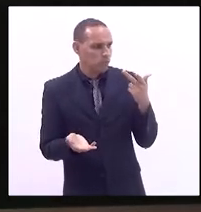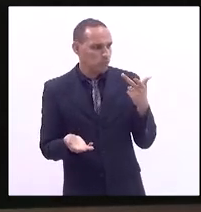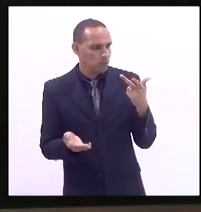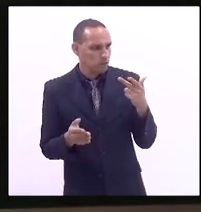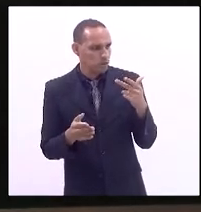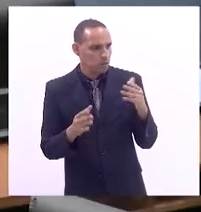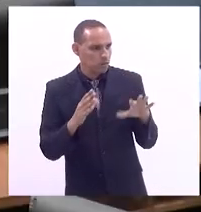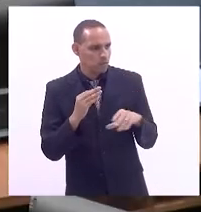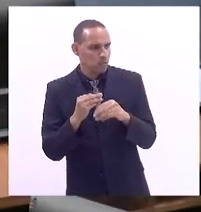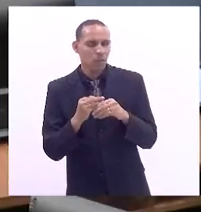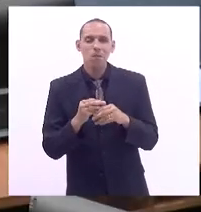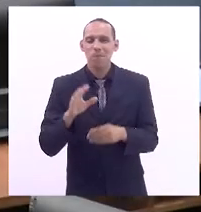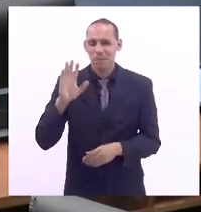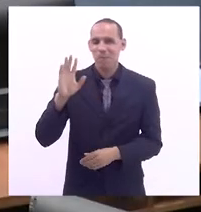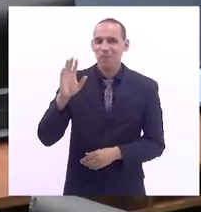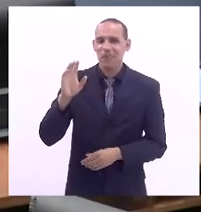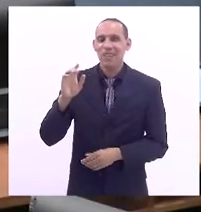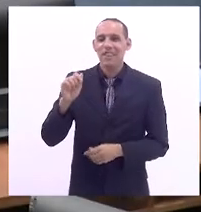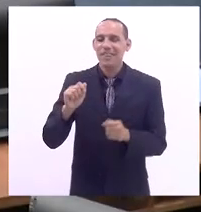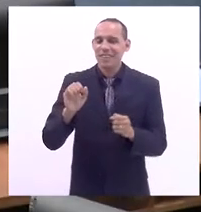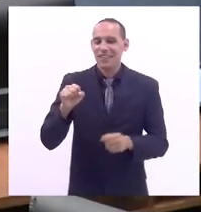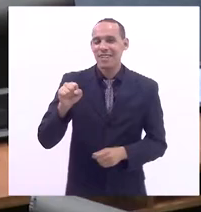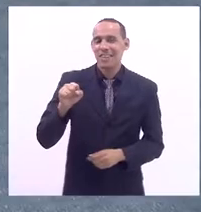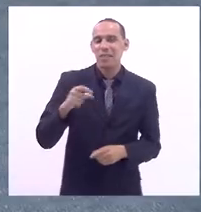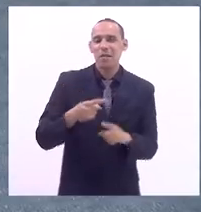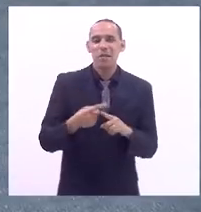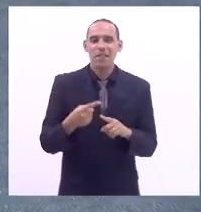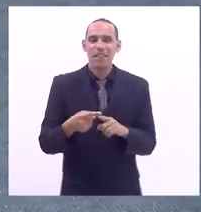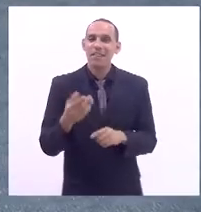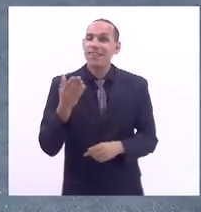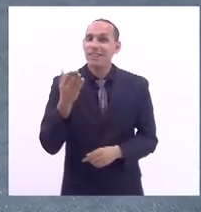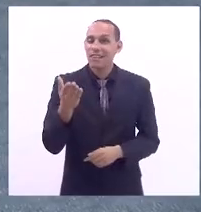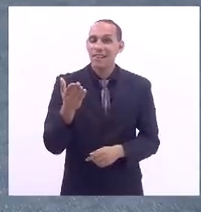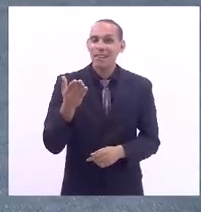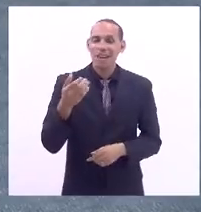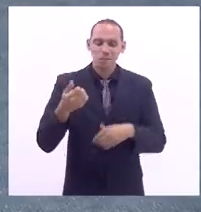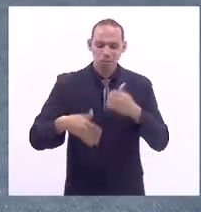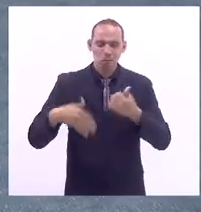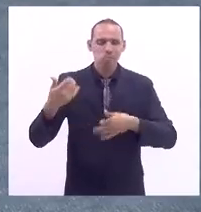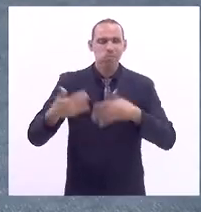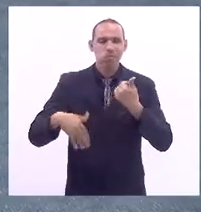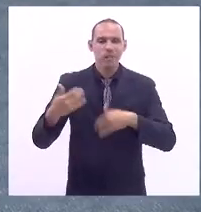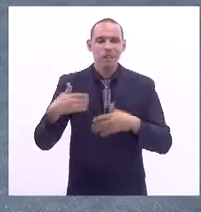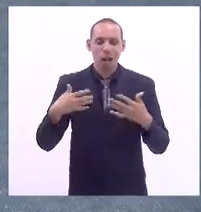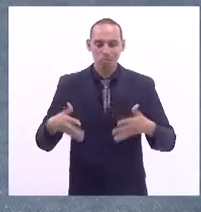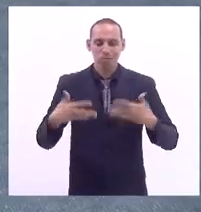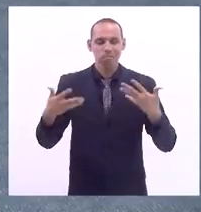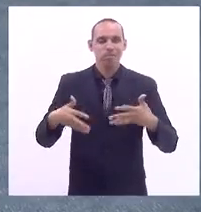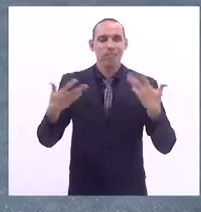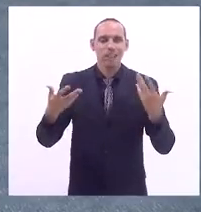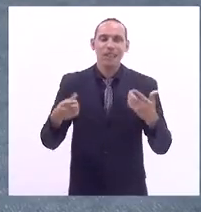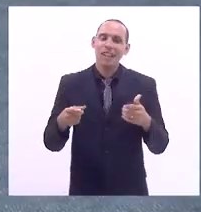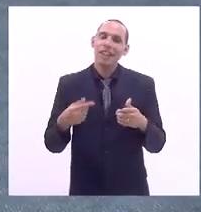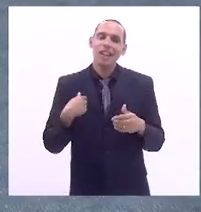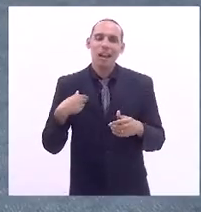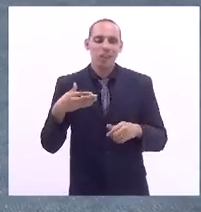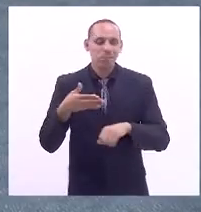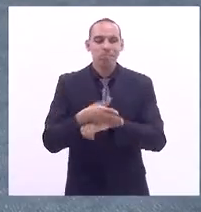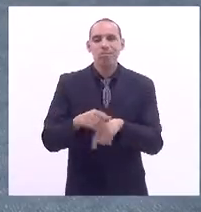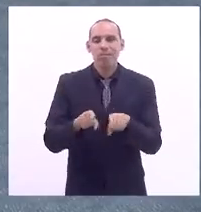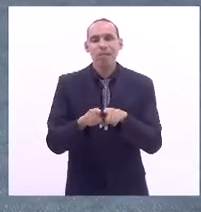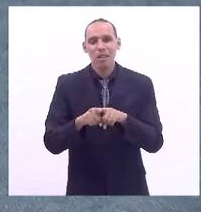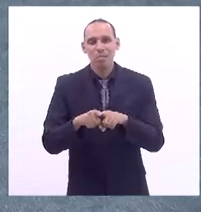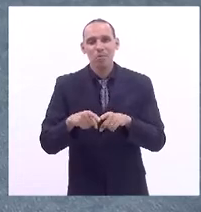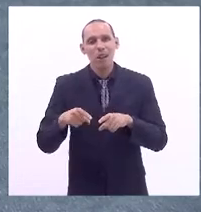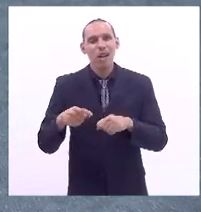uma parte aqui Deputado da Mônica porque suas palavras Aqui foram foi me estimulando a também participar